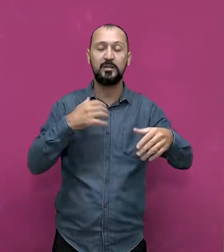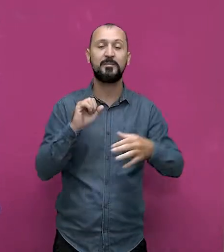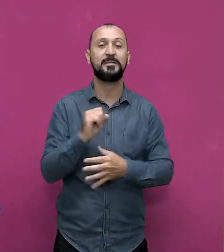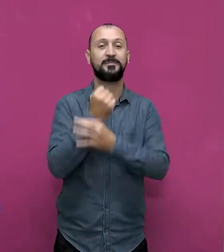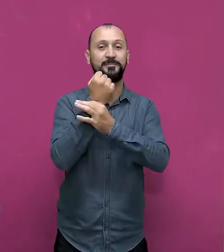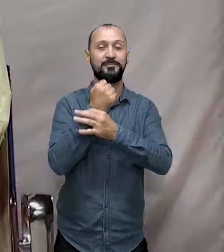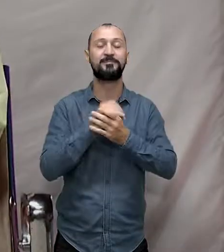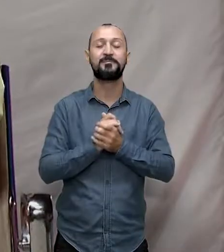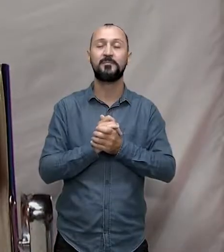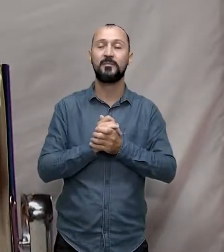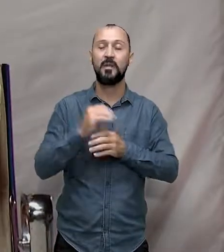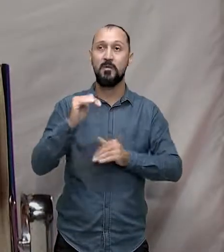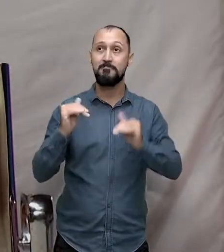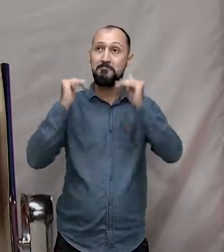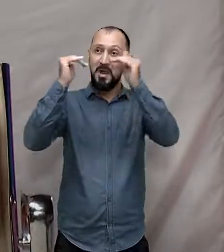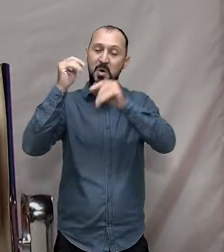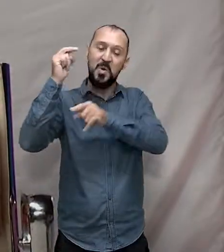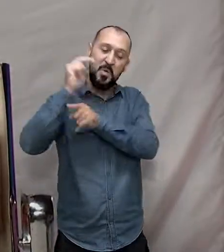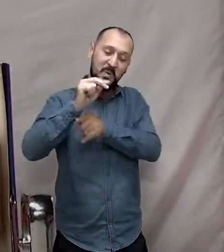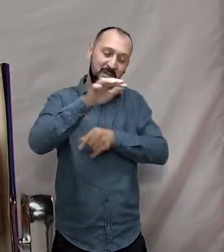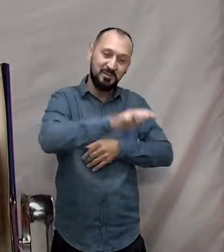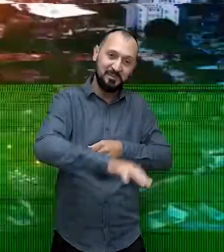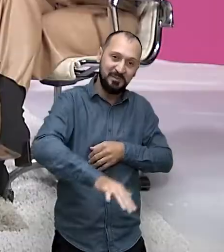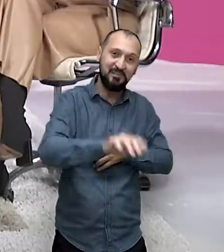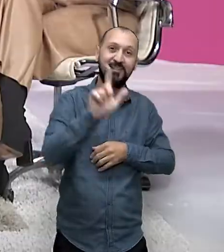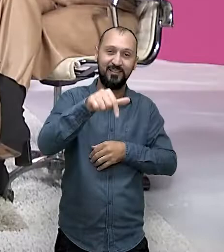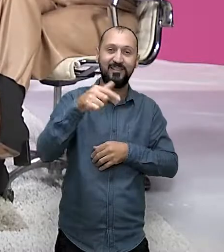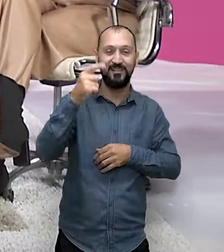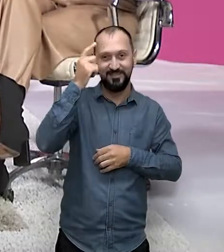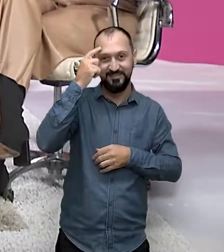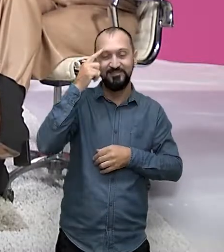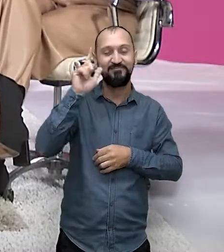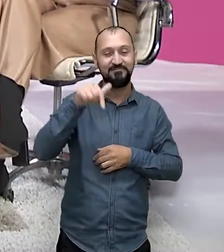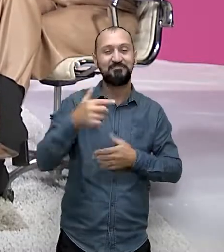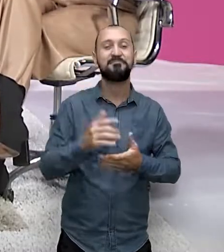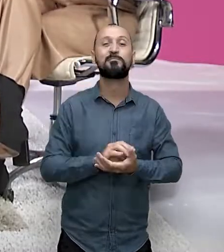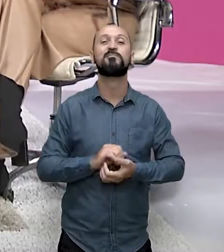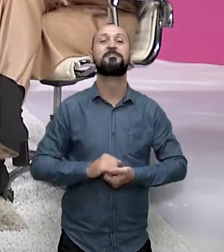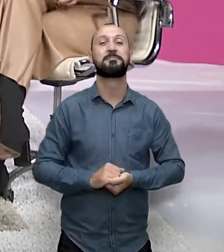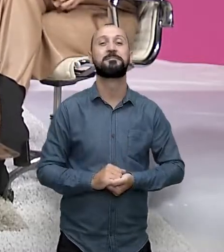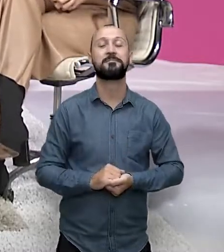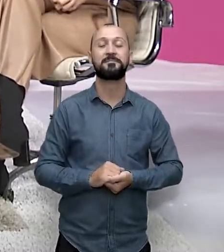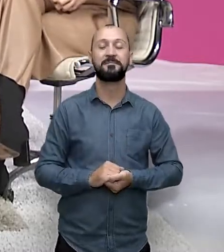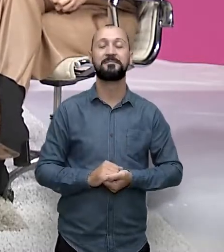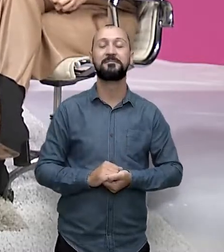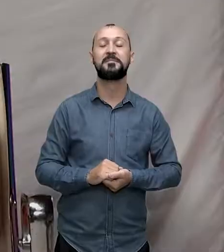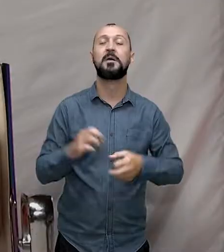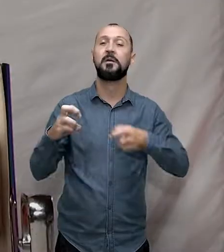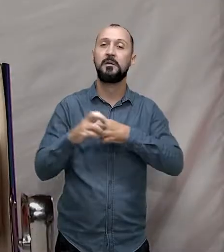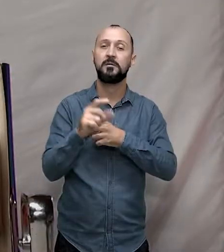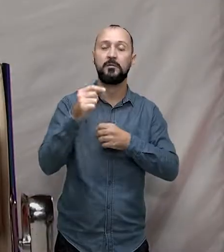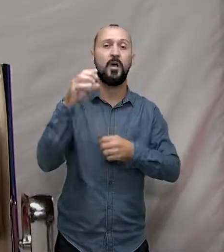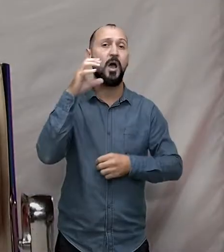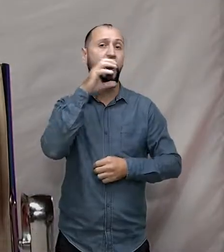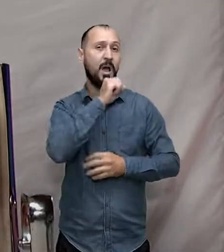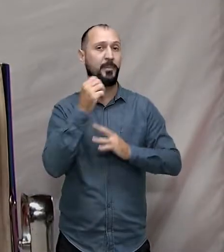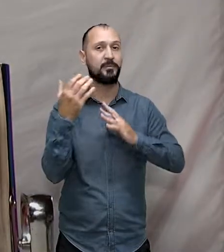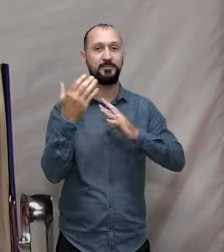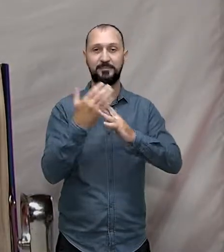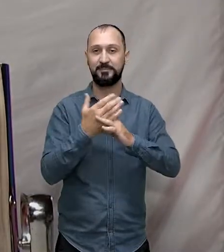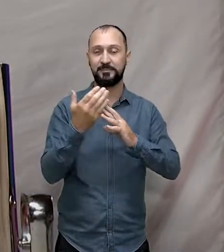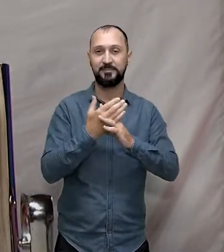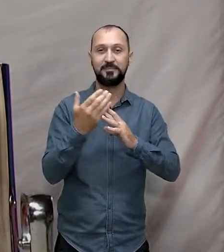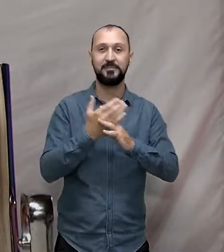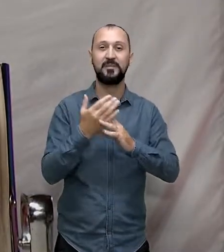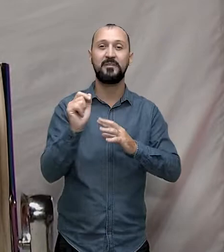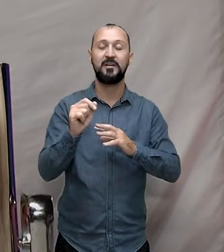que transitam ali. É o maior cuidando do menor, né, Catiana? Essa é a lógica. Essa é a lógica do nosso trânsito. Então nós vamos agora